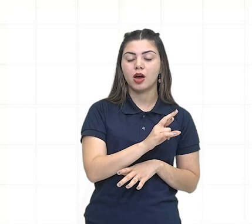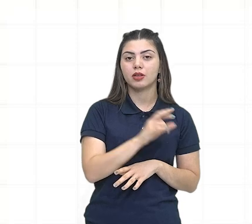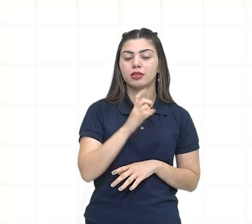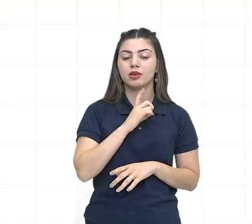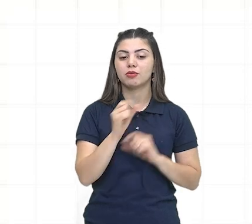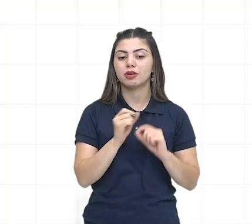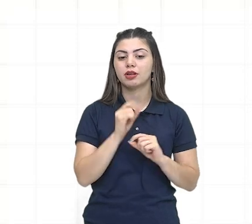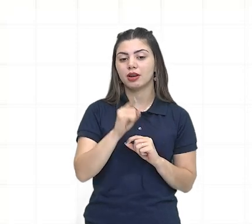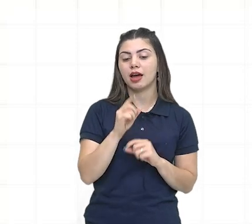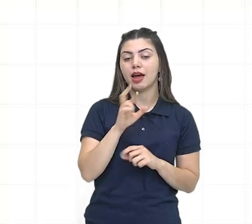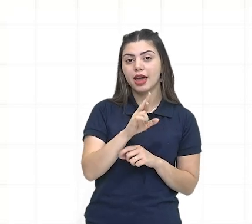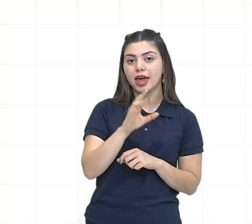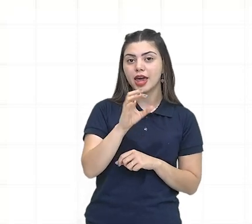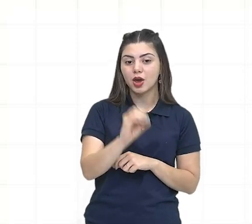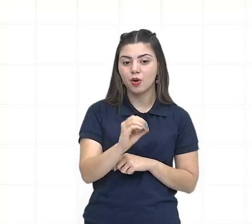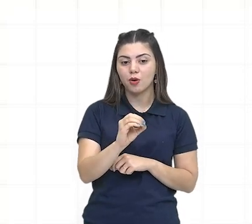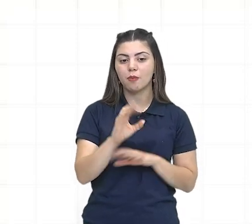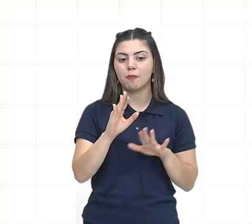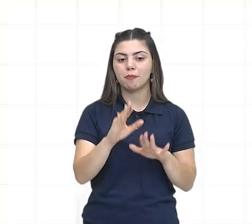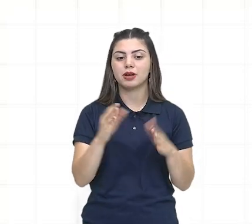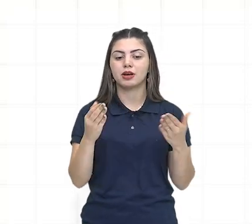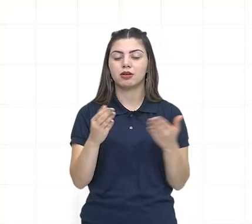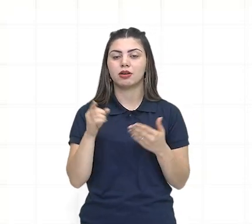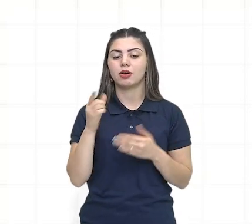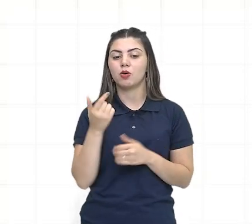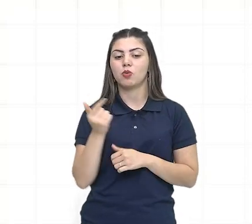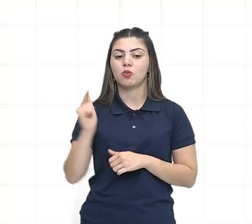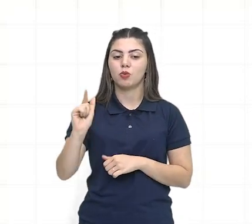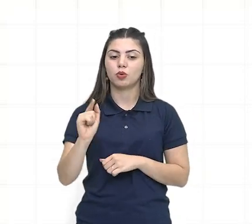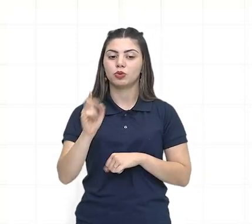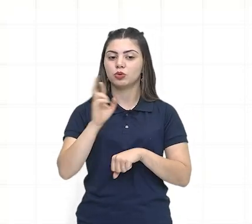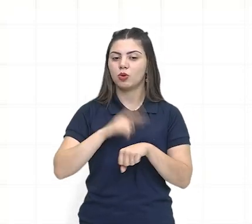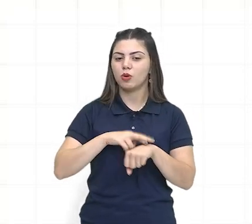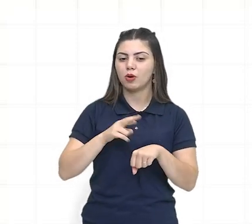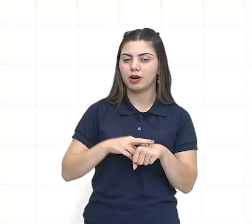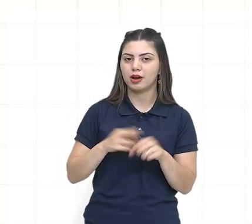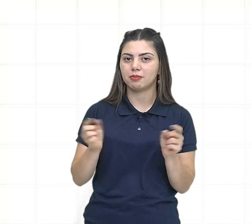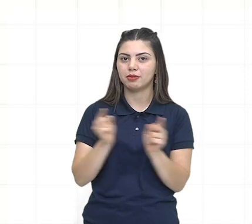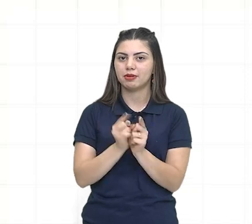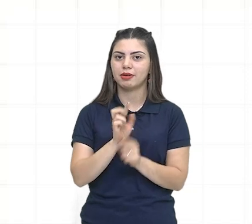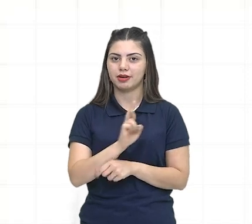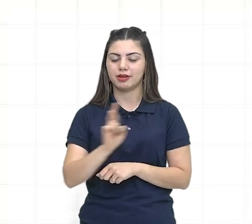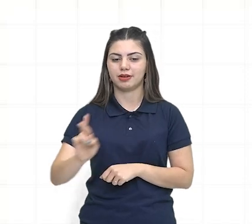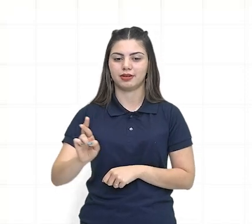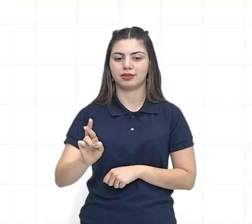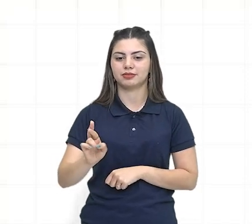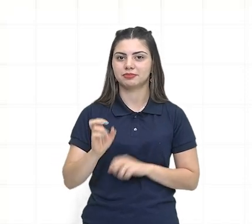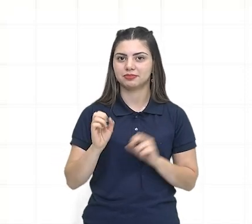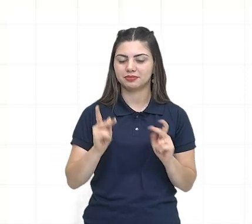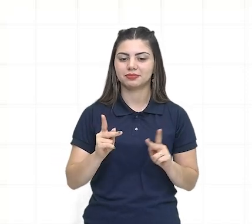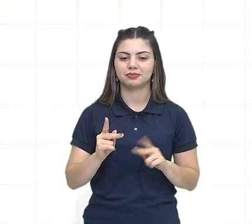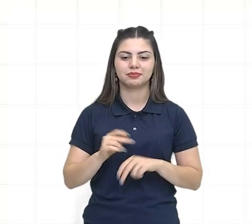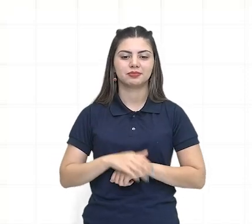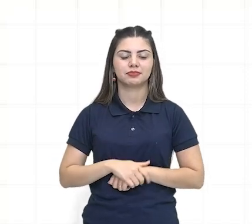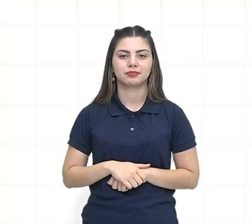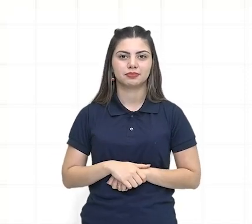fácil de identificar, RO. Roraima, RR, ó, RR, ok?